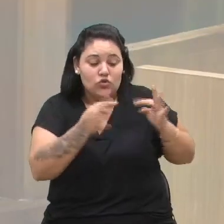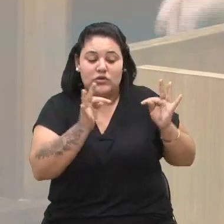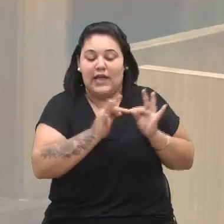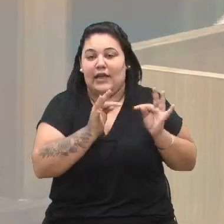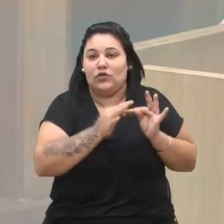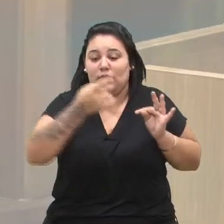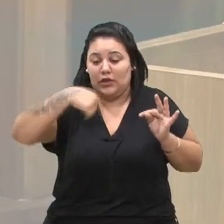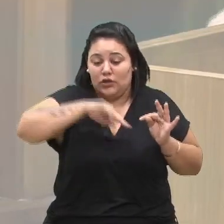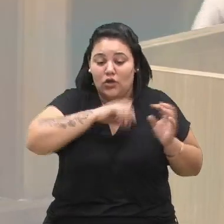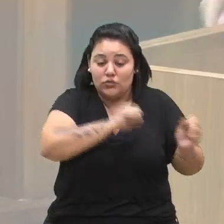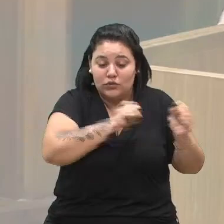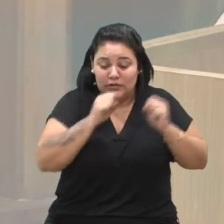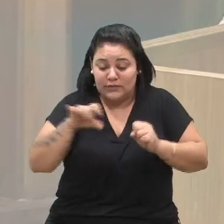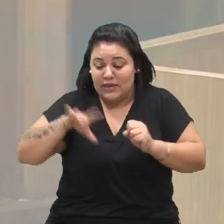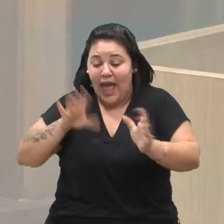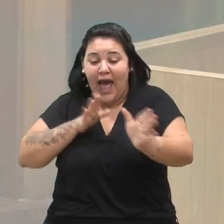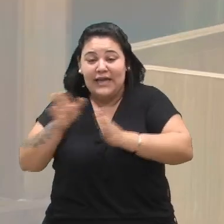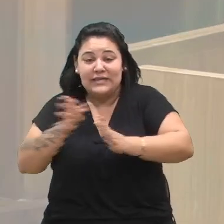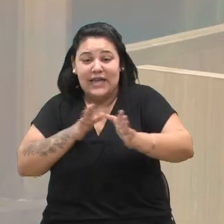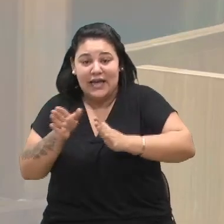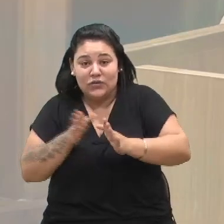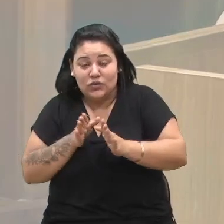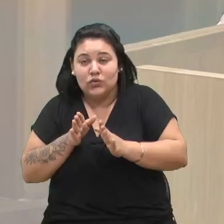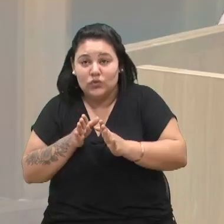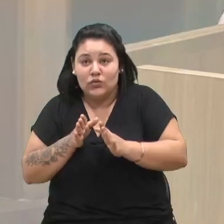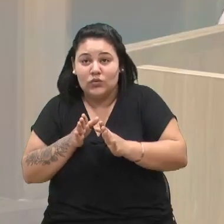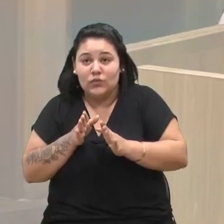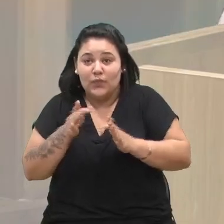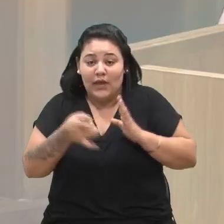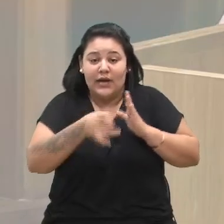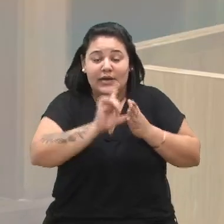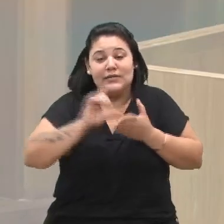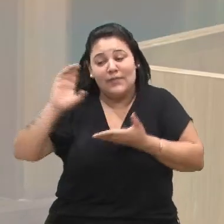possa viabilizar o quanto antes, né, esses recursos